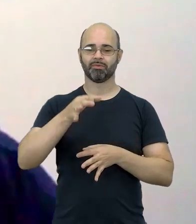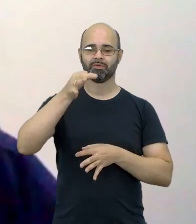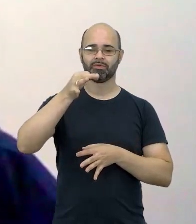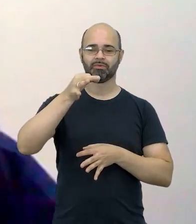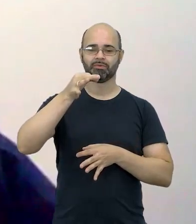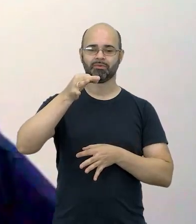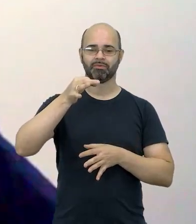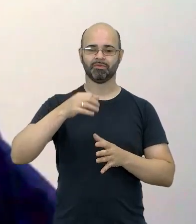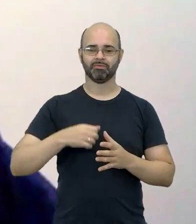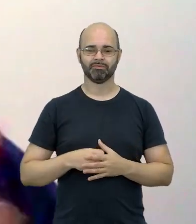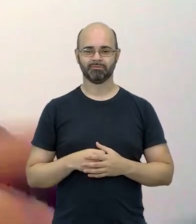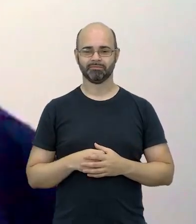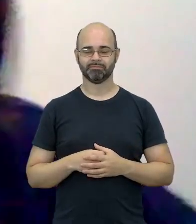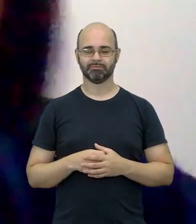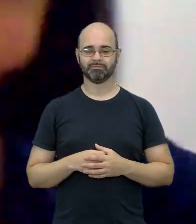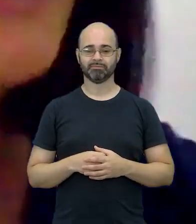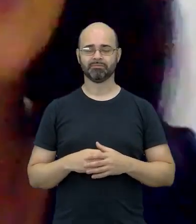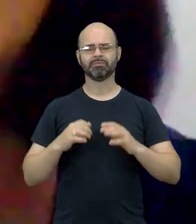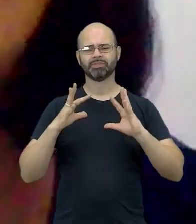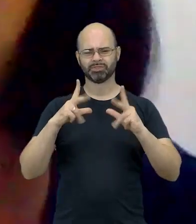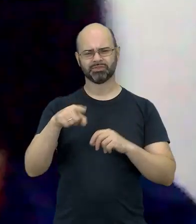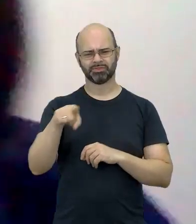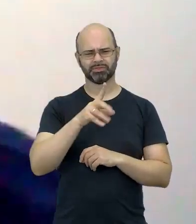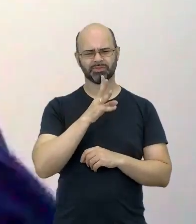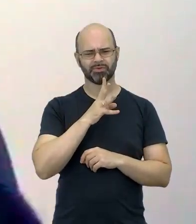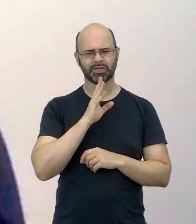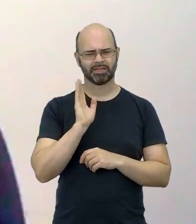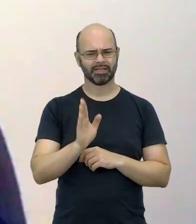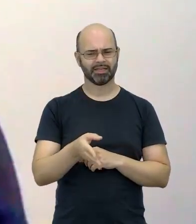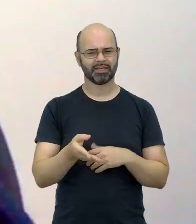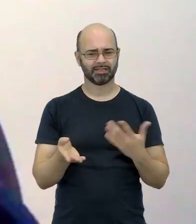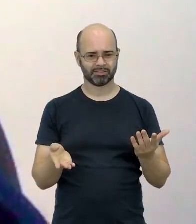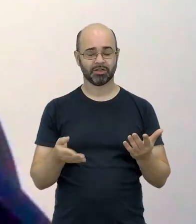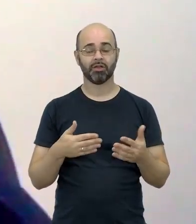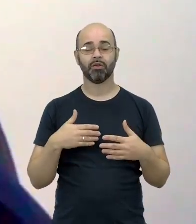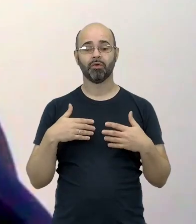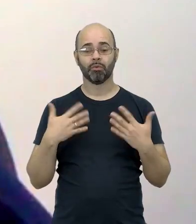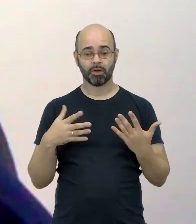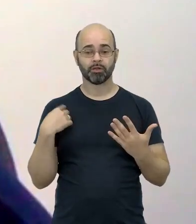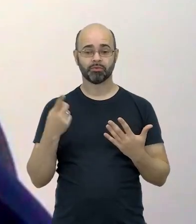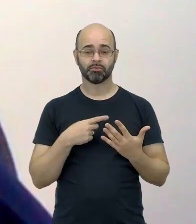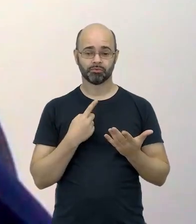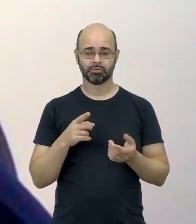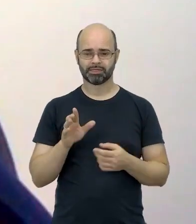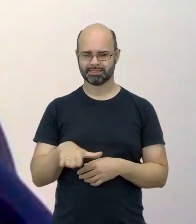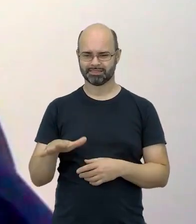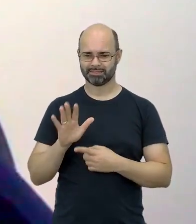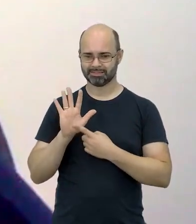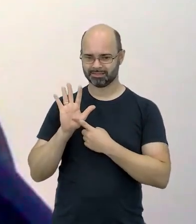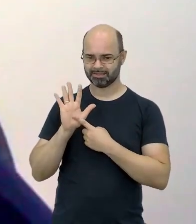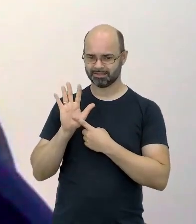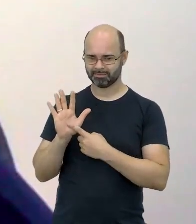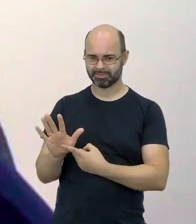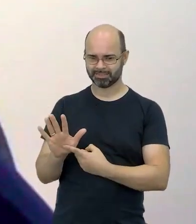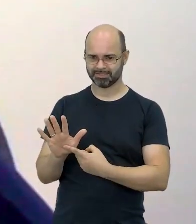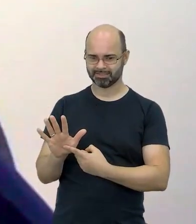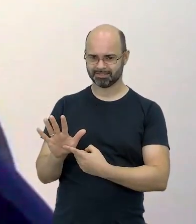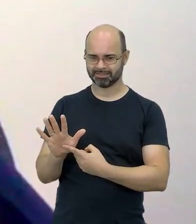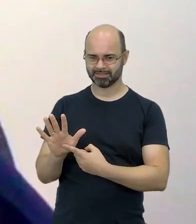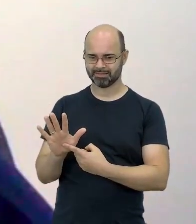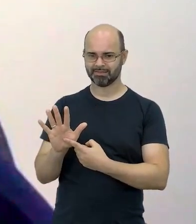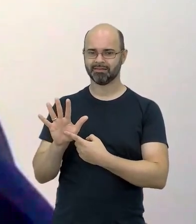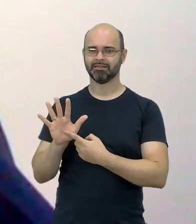elementos que vocês já conhecem e que quando a gente está, no fundo, fazendo a apresentação para as crianças, é importante